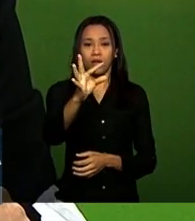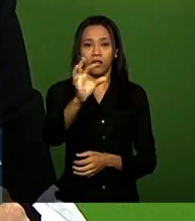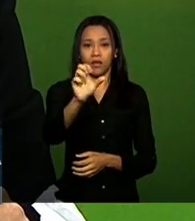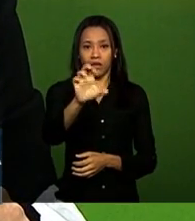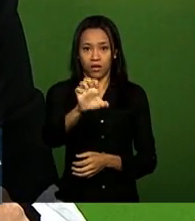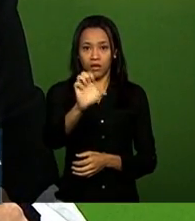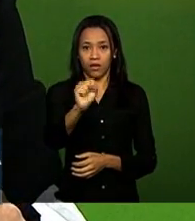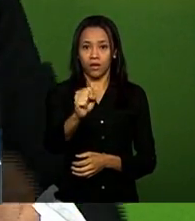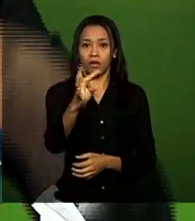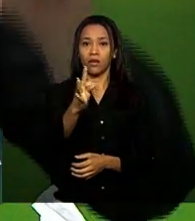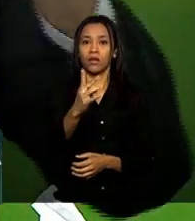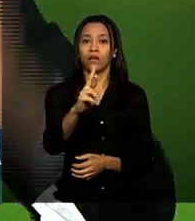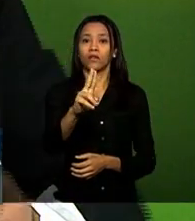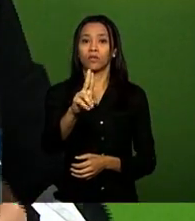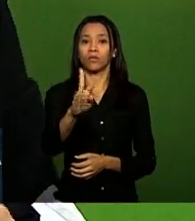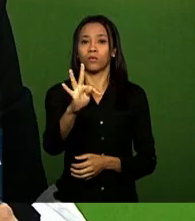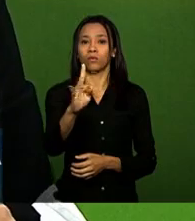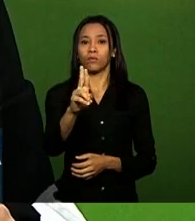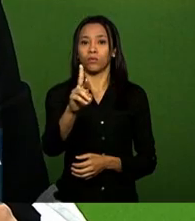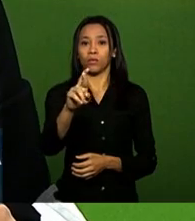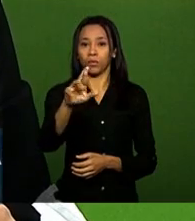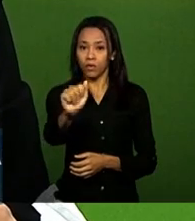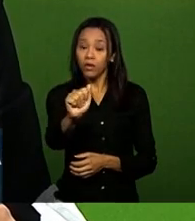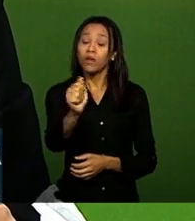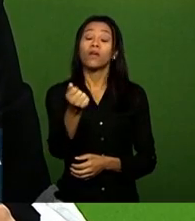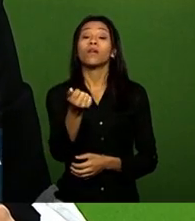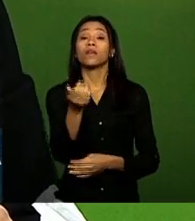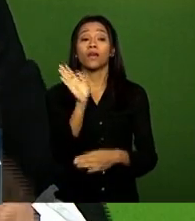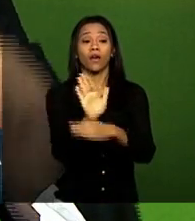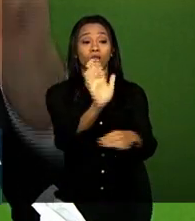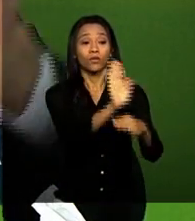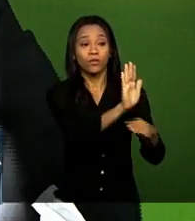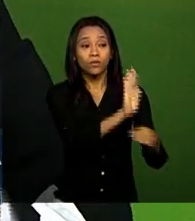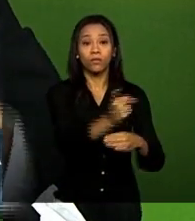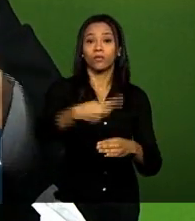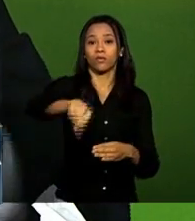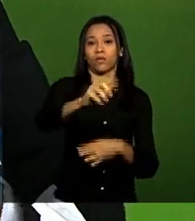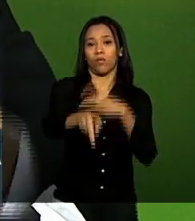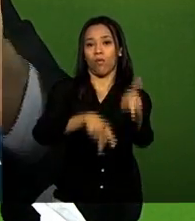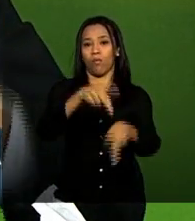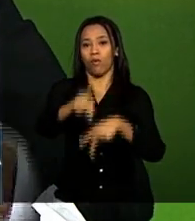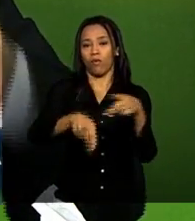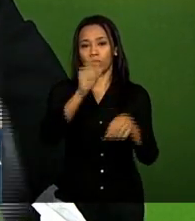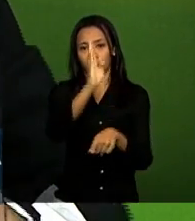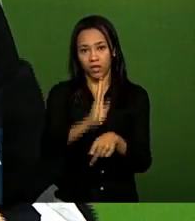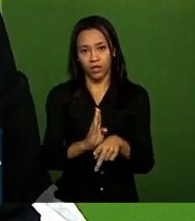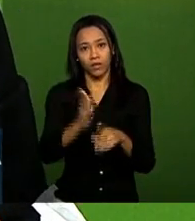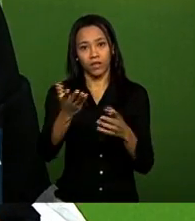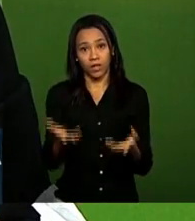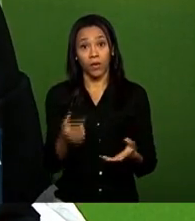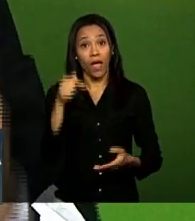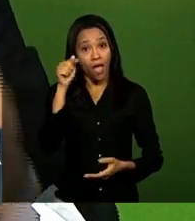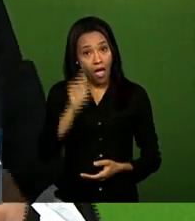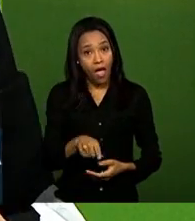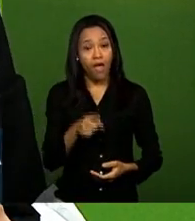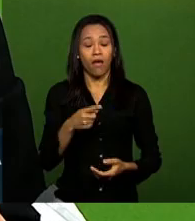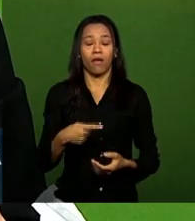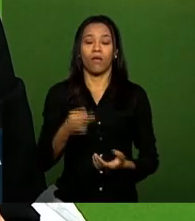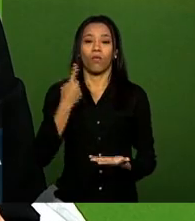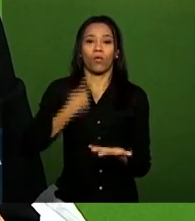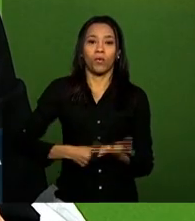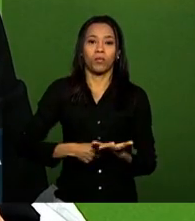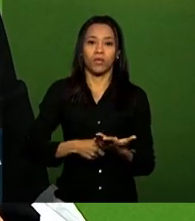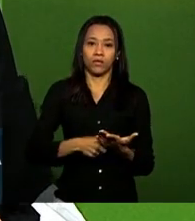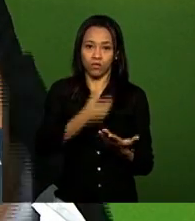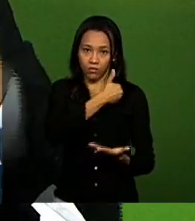sociedade brasileira que qualificam a vida da maioria do povo brasileiro e é esta trajetória o compromisso desse governo Quando eu digo